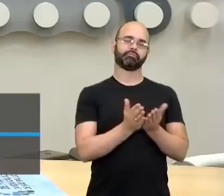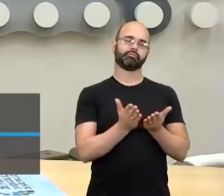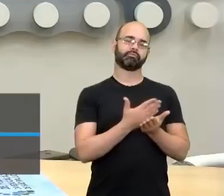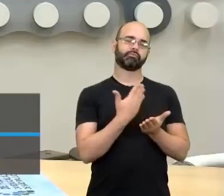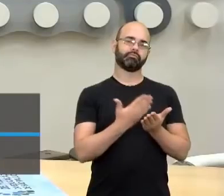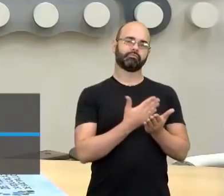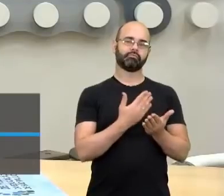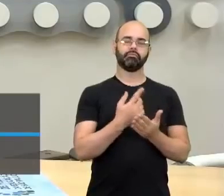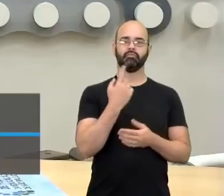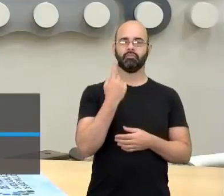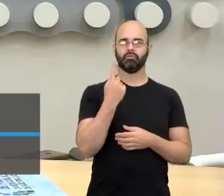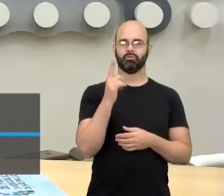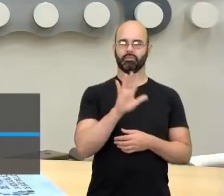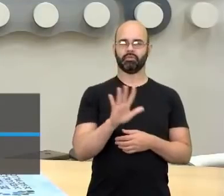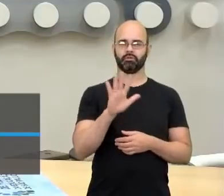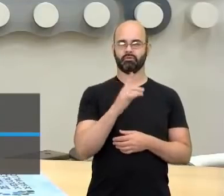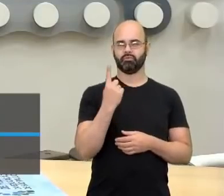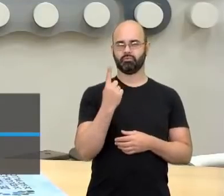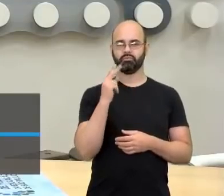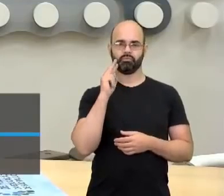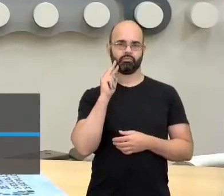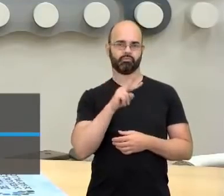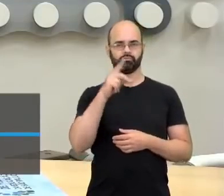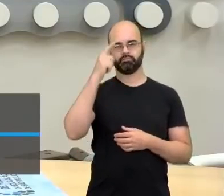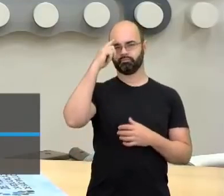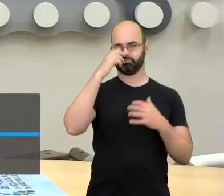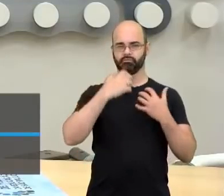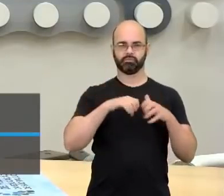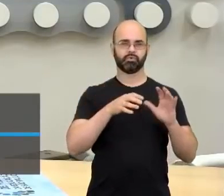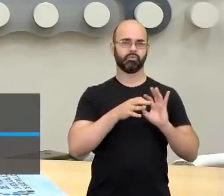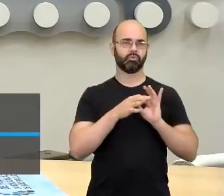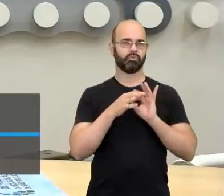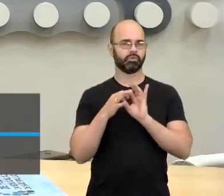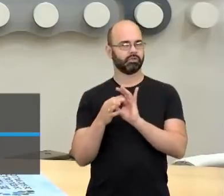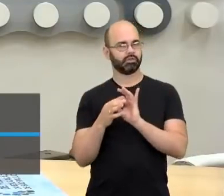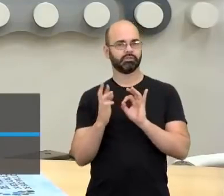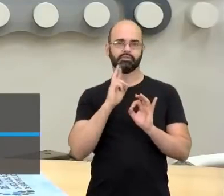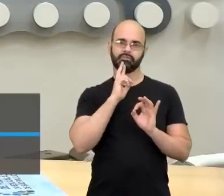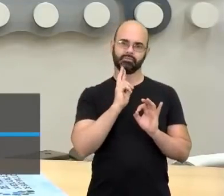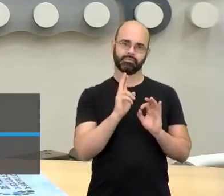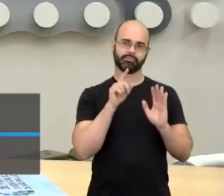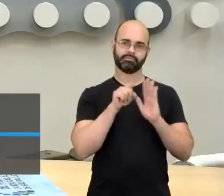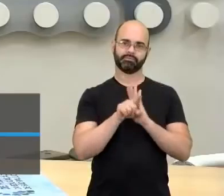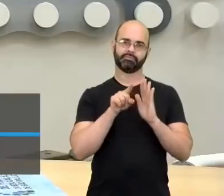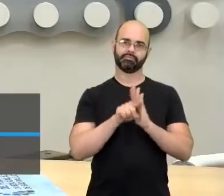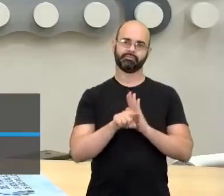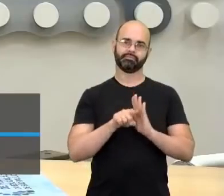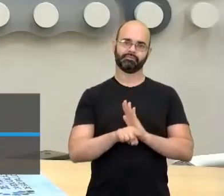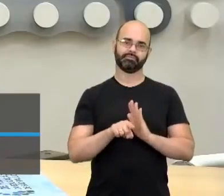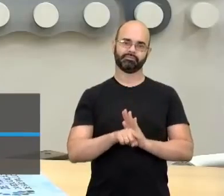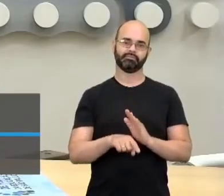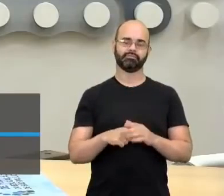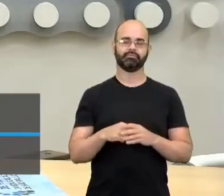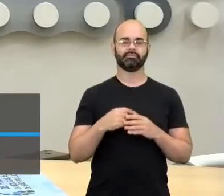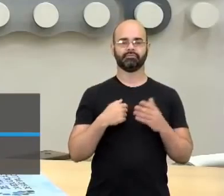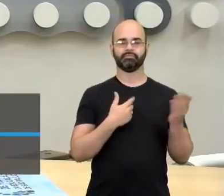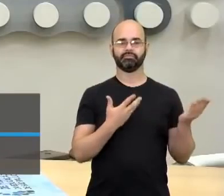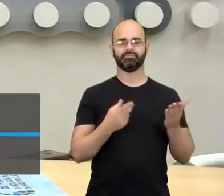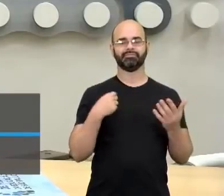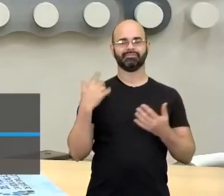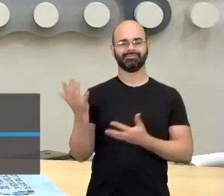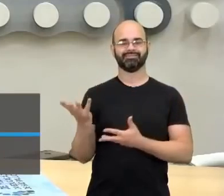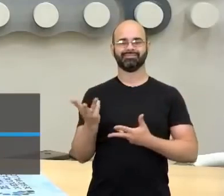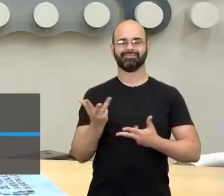uma imagem. Dessa imagem vocês precisam pensar no contexto e responderem aí as questões. Eu trouxe aqui como